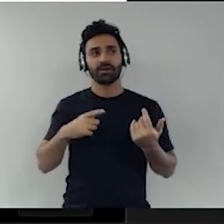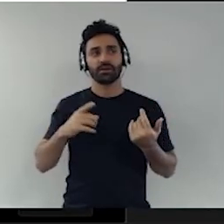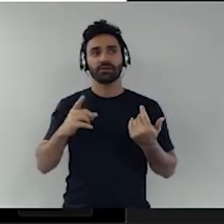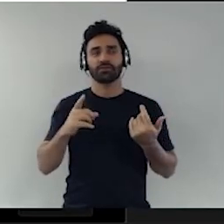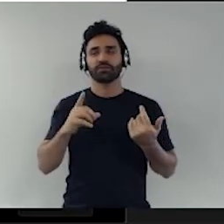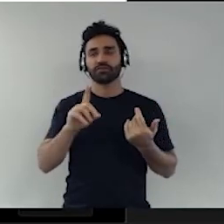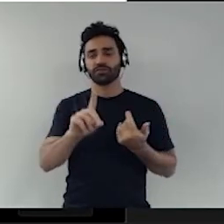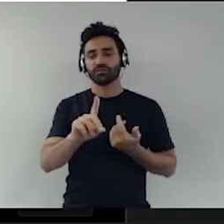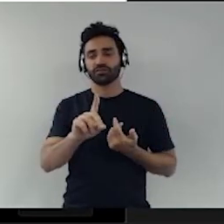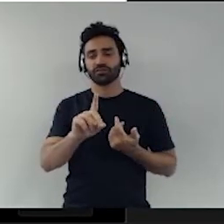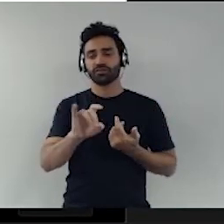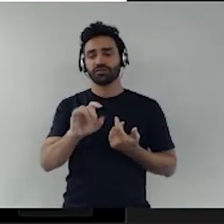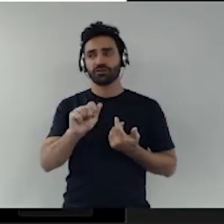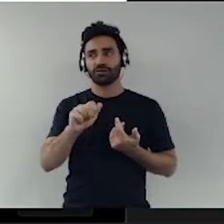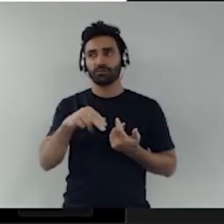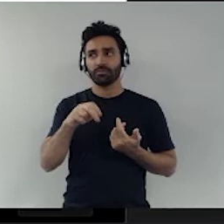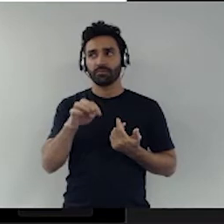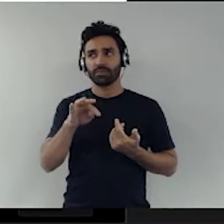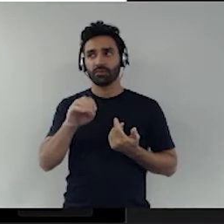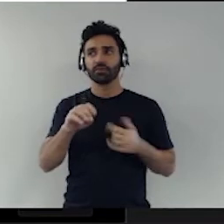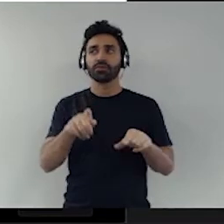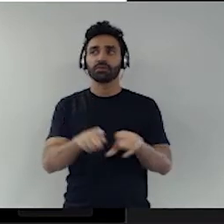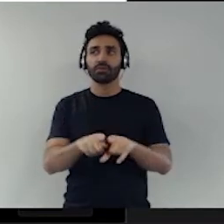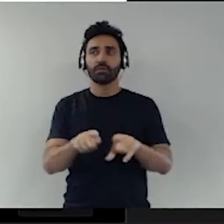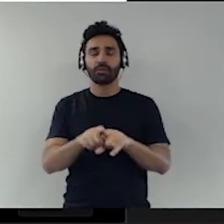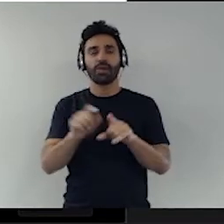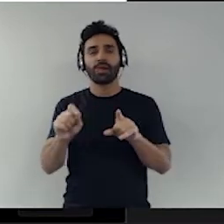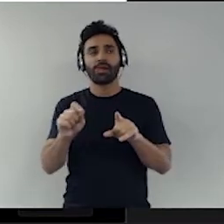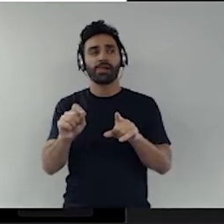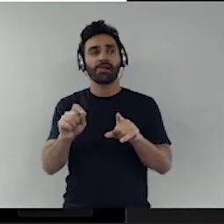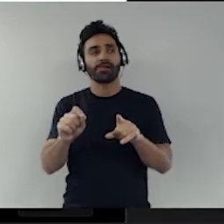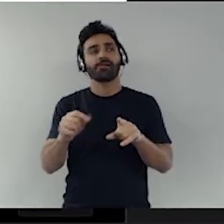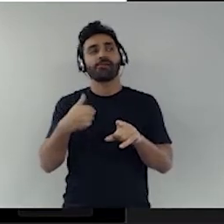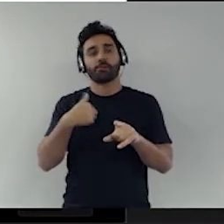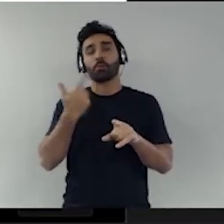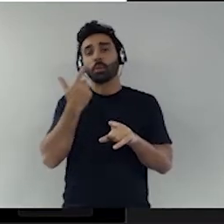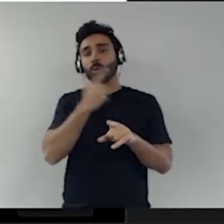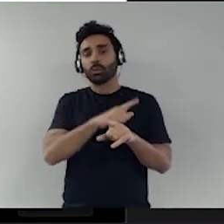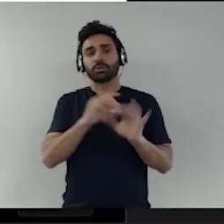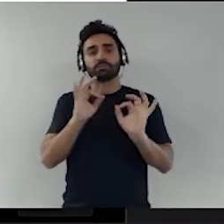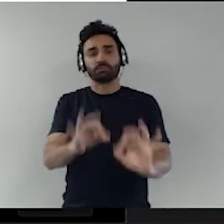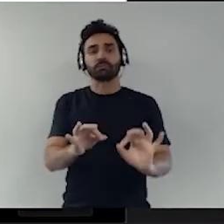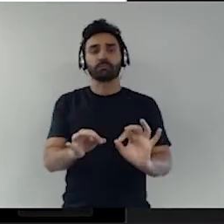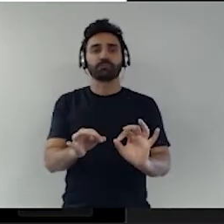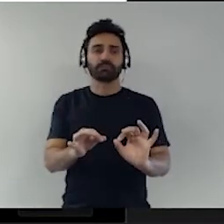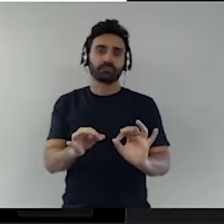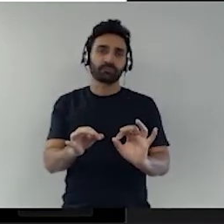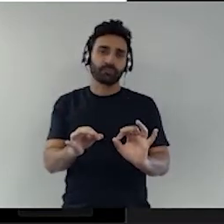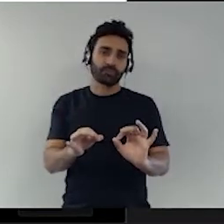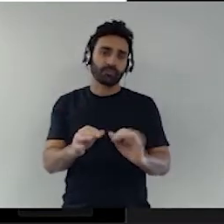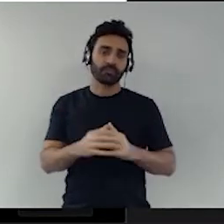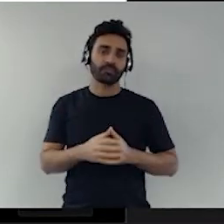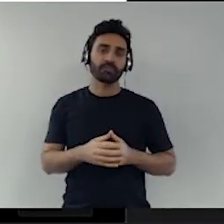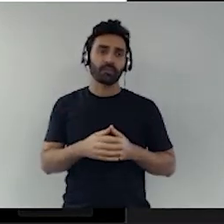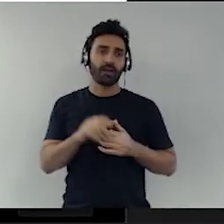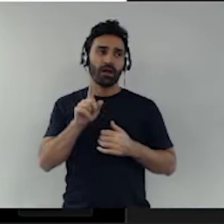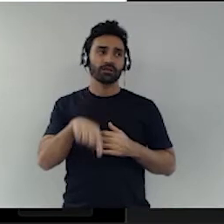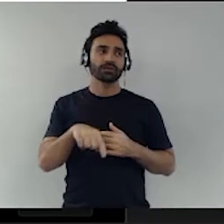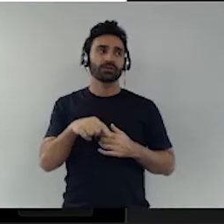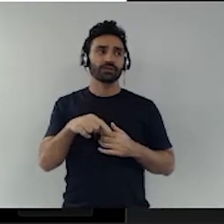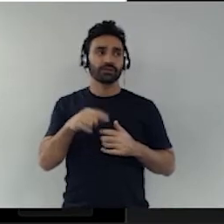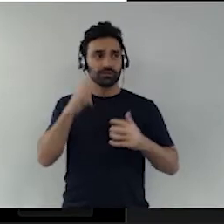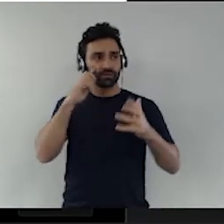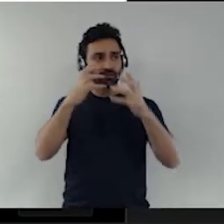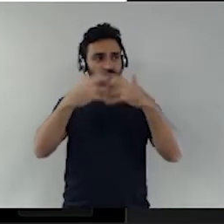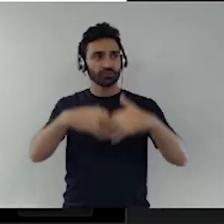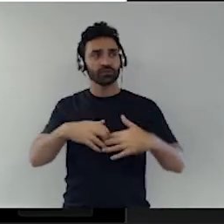a circunferência e a circunferência, eu consigo ter uma razão e eu tenho π. É assim que funciona geometricamente.